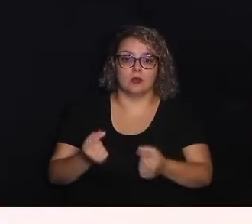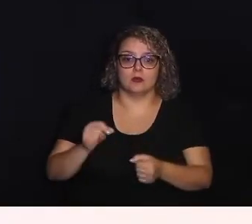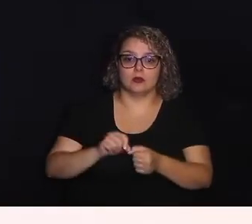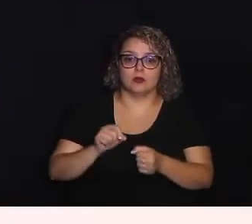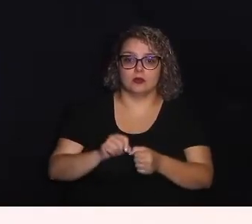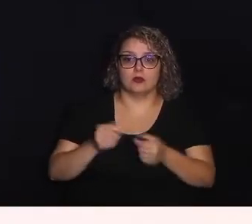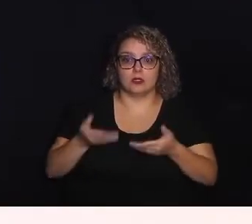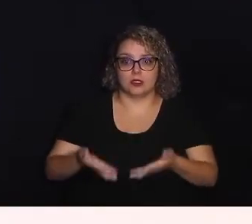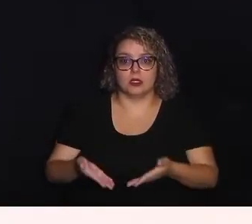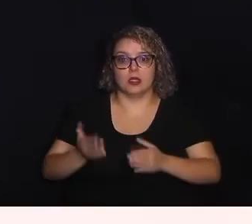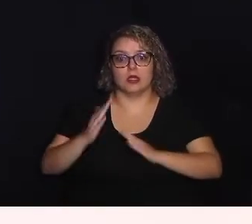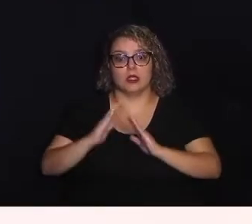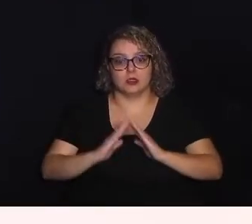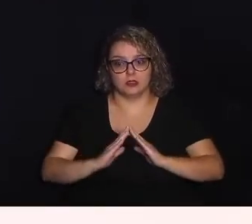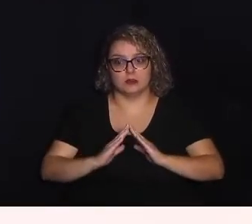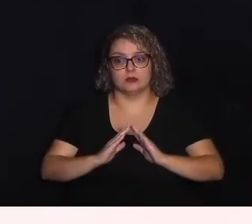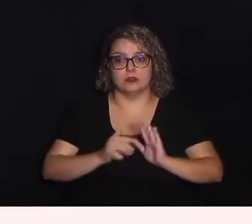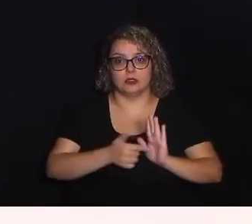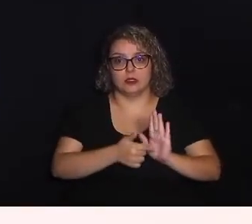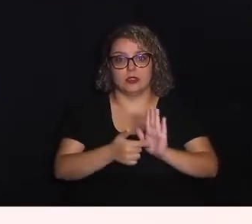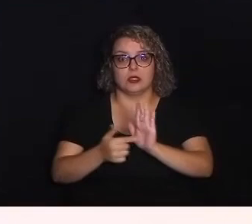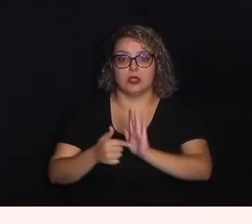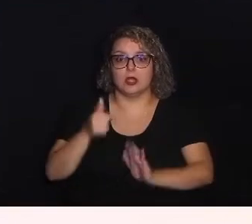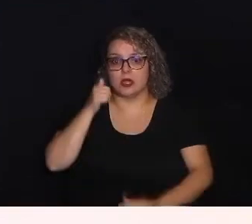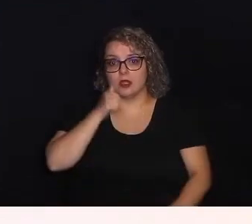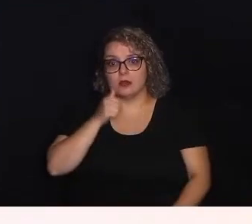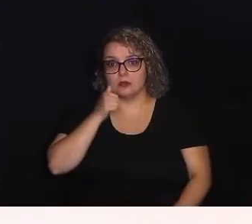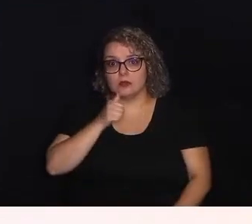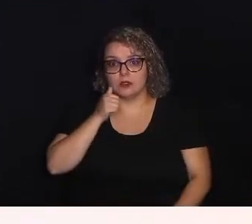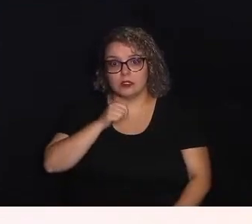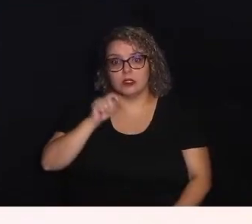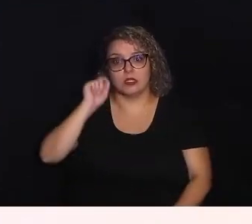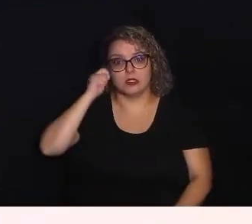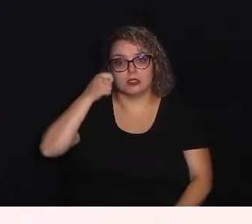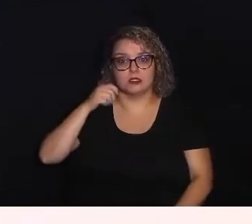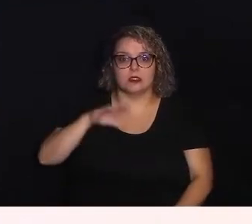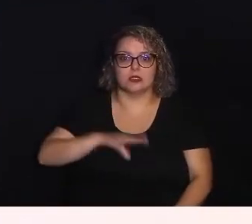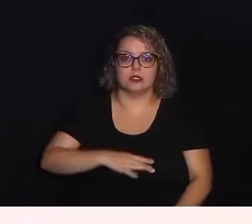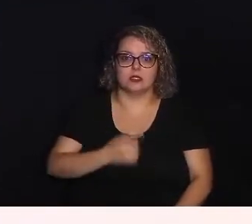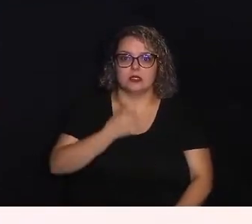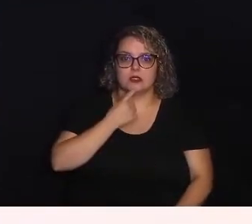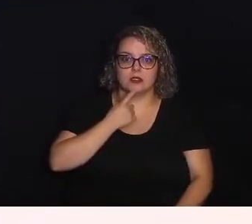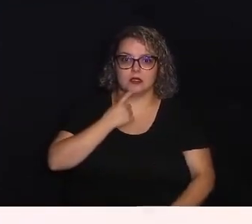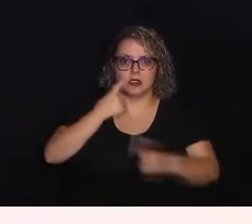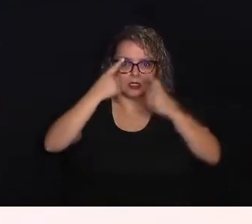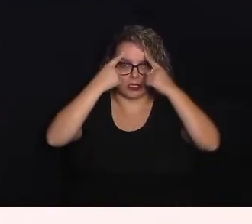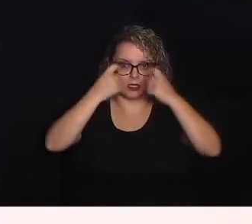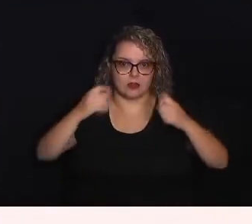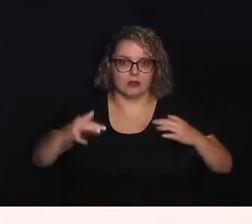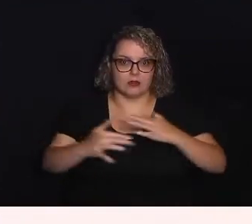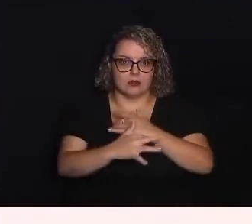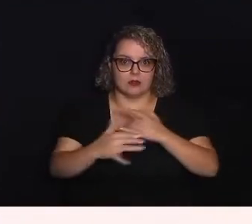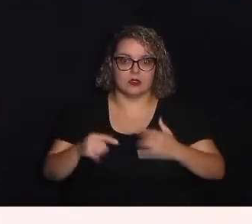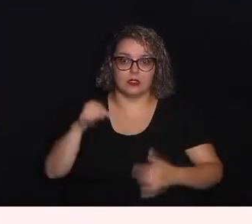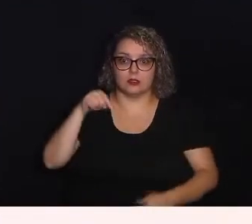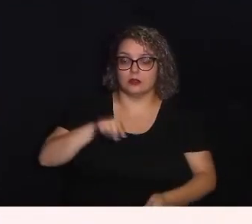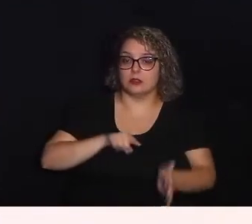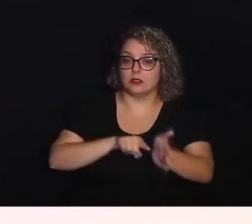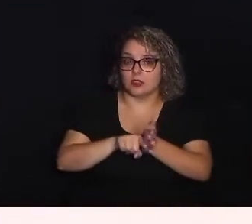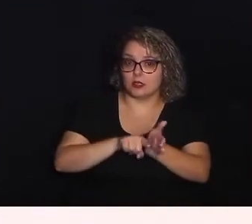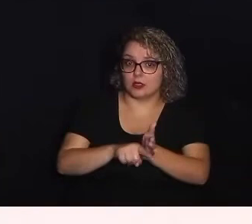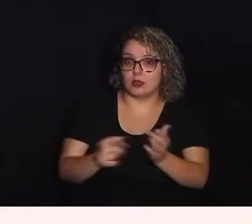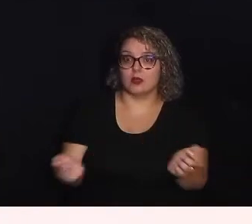a pesquisa uma delas que eu realizei aqui na casa em relação à exposição de mulheres negras na cidade de Campinas à